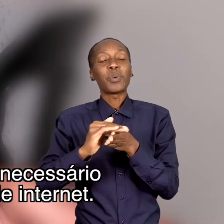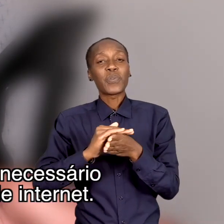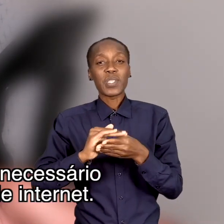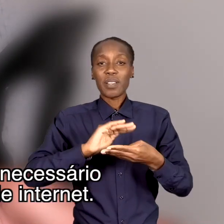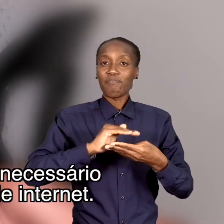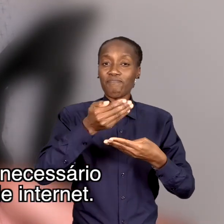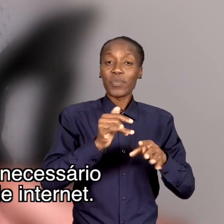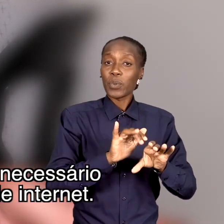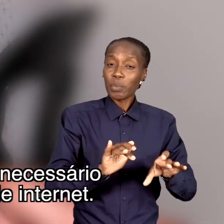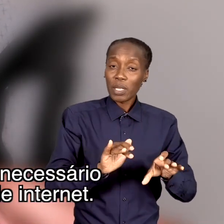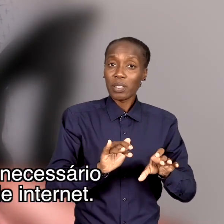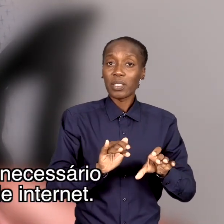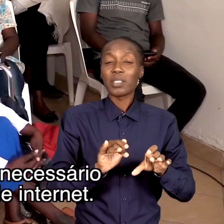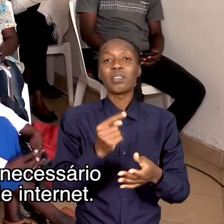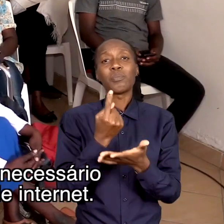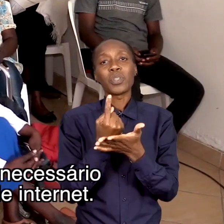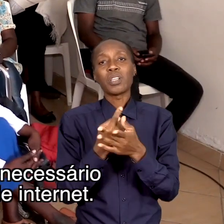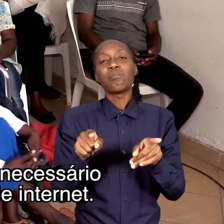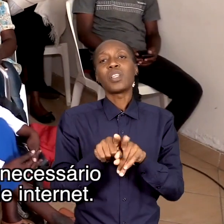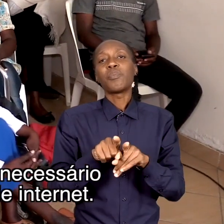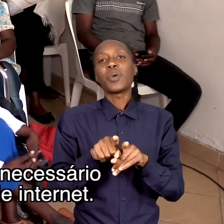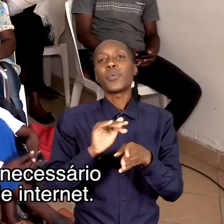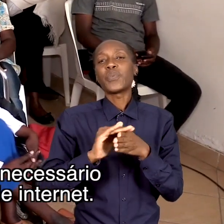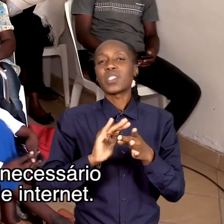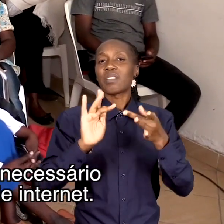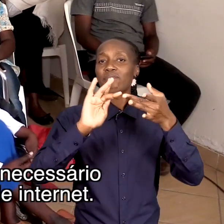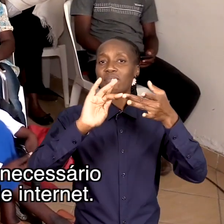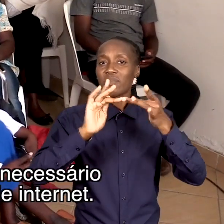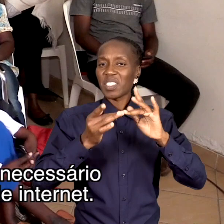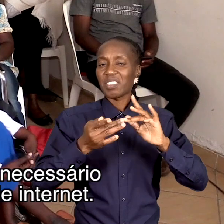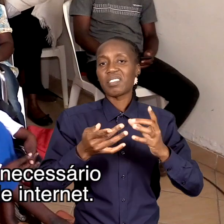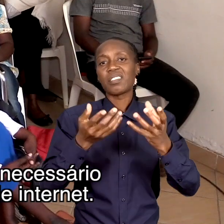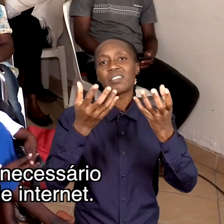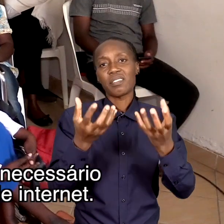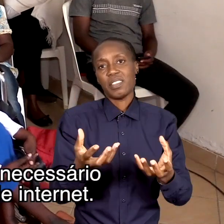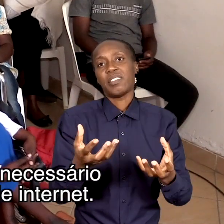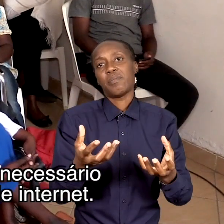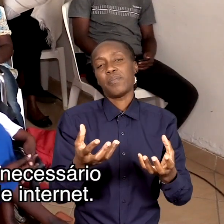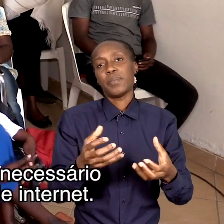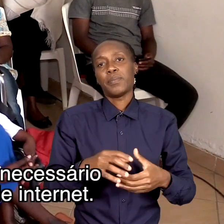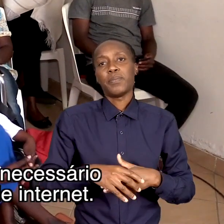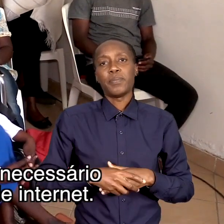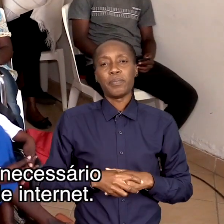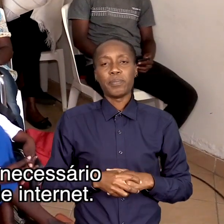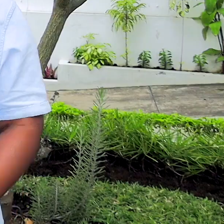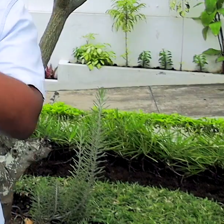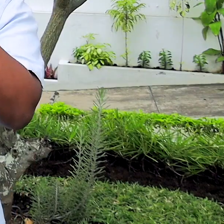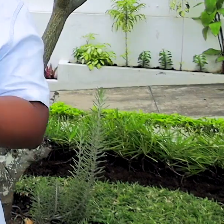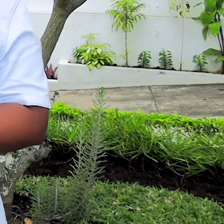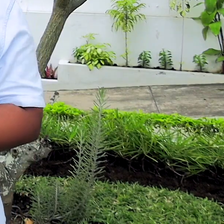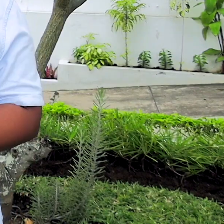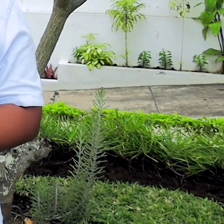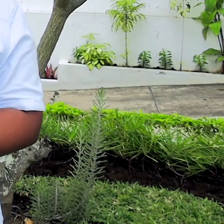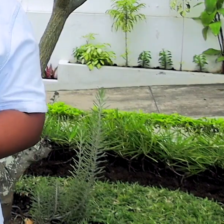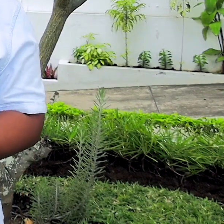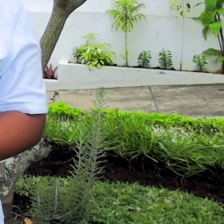computador. Para usar o computador, às vezes é necessário ter internet também. Temos falta de internet.